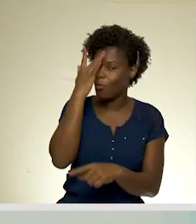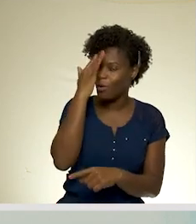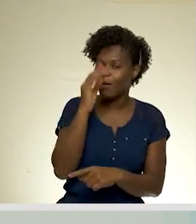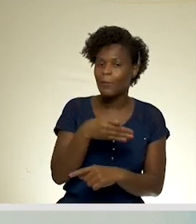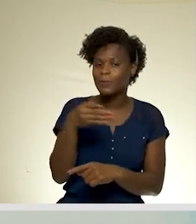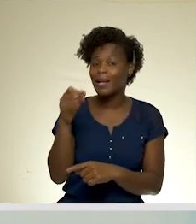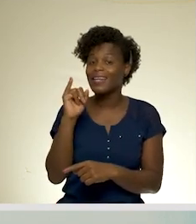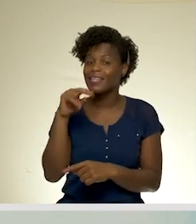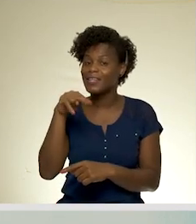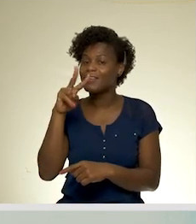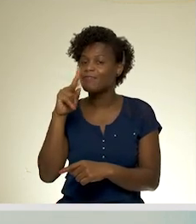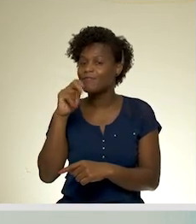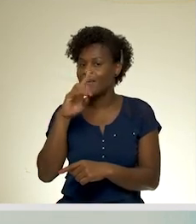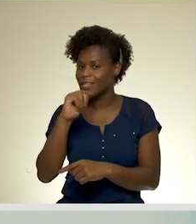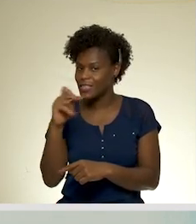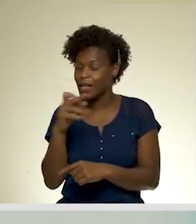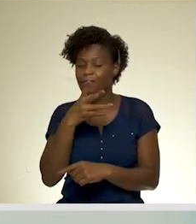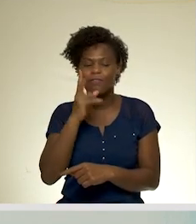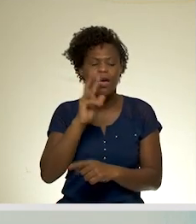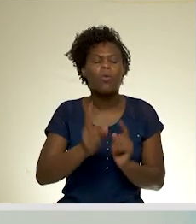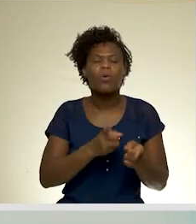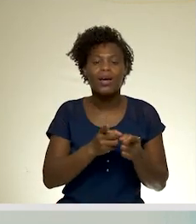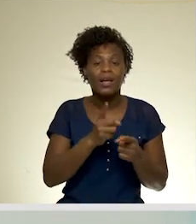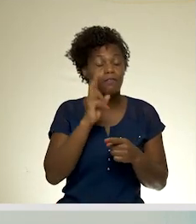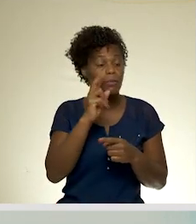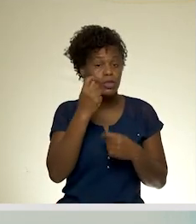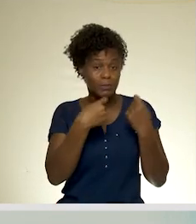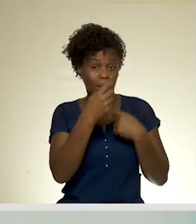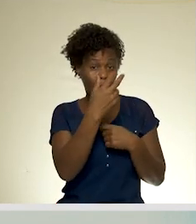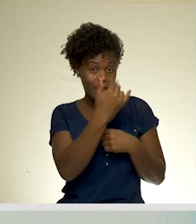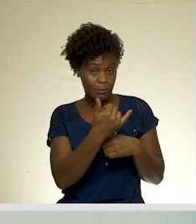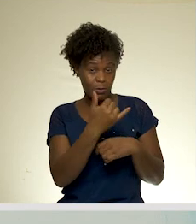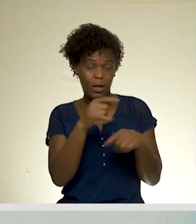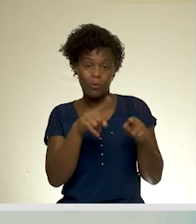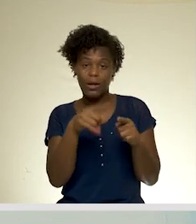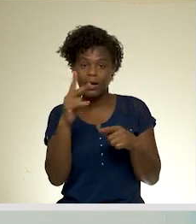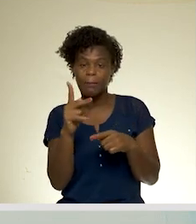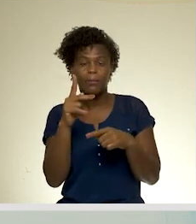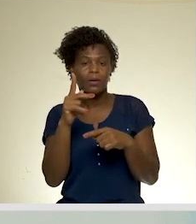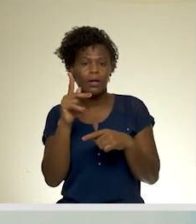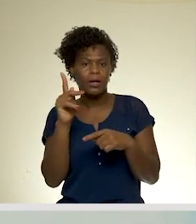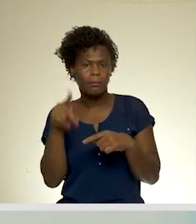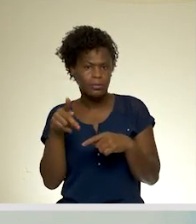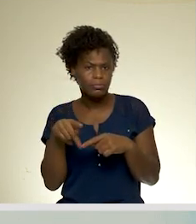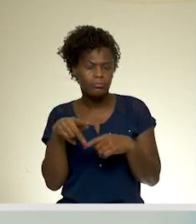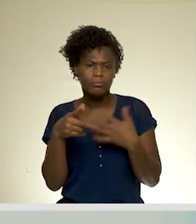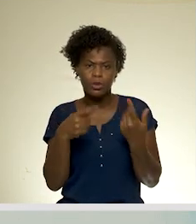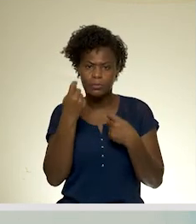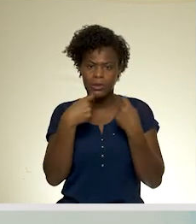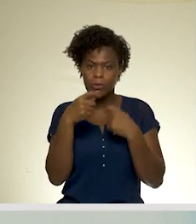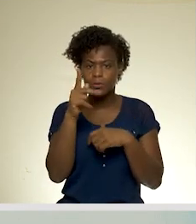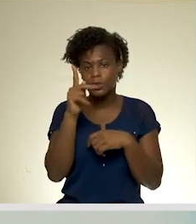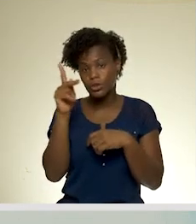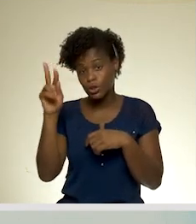vimos que a expressão y igual a k sobre x com x diferente de 0 chama-se função de